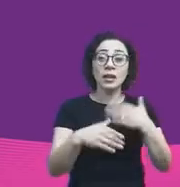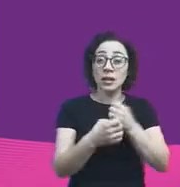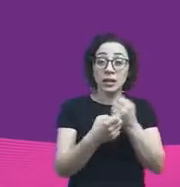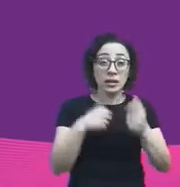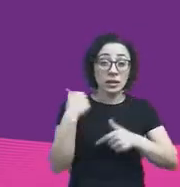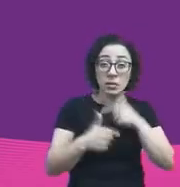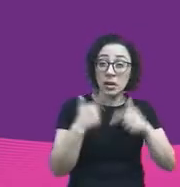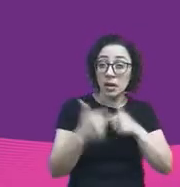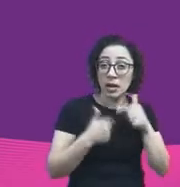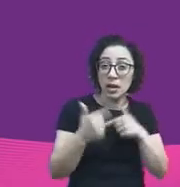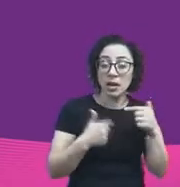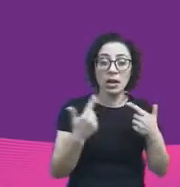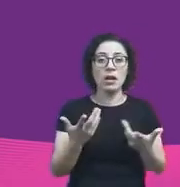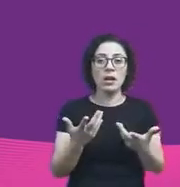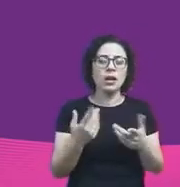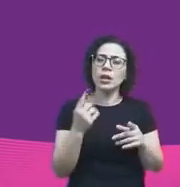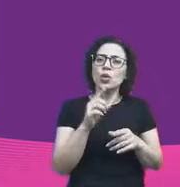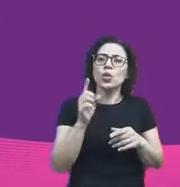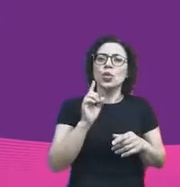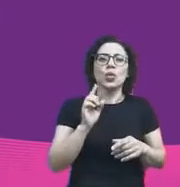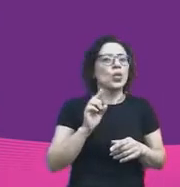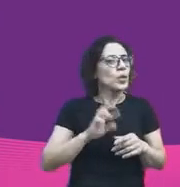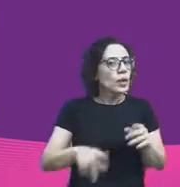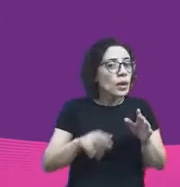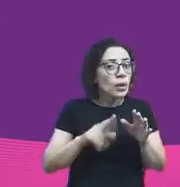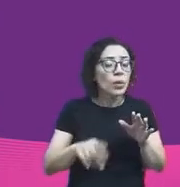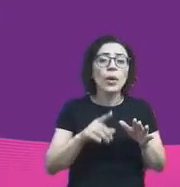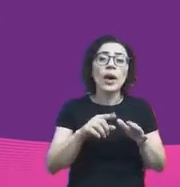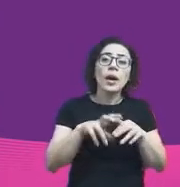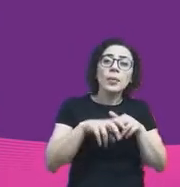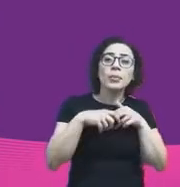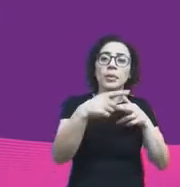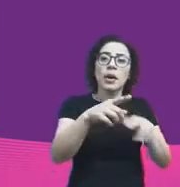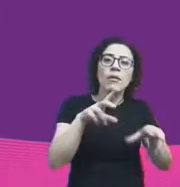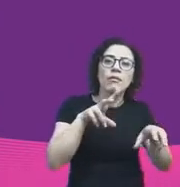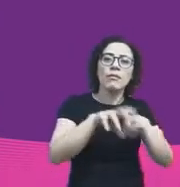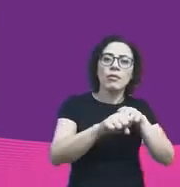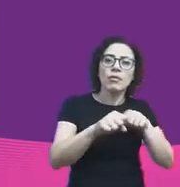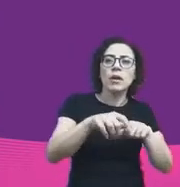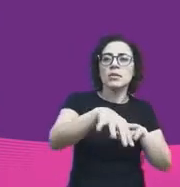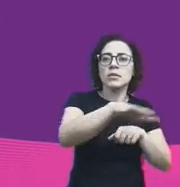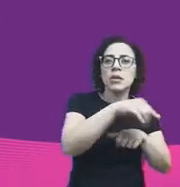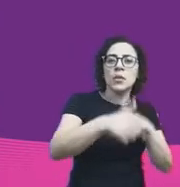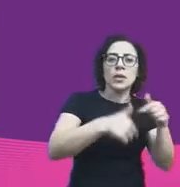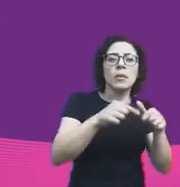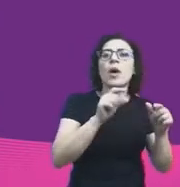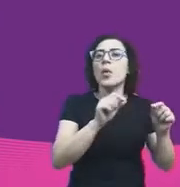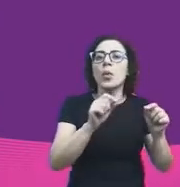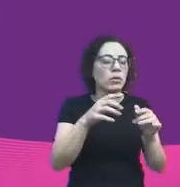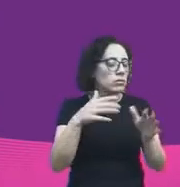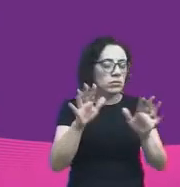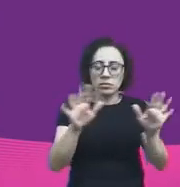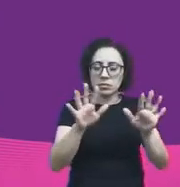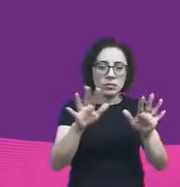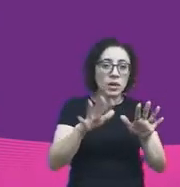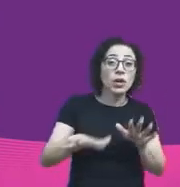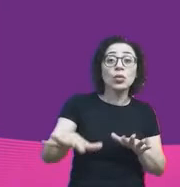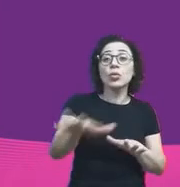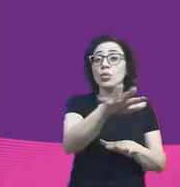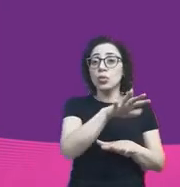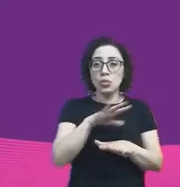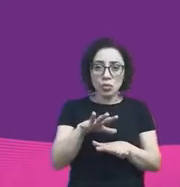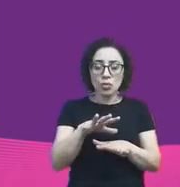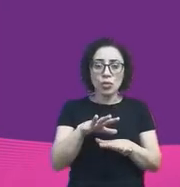formado, isso não tem a ausência de compaixão, ela